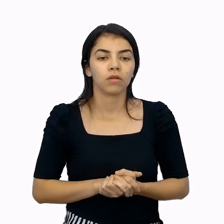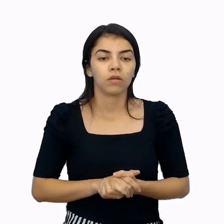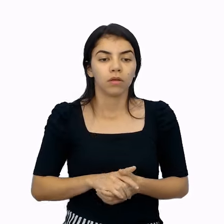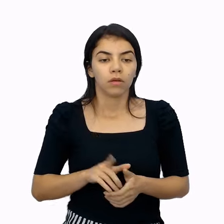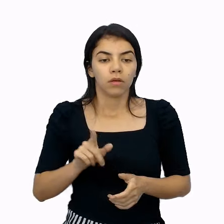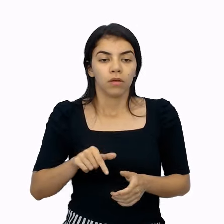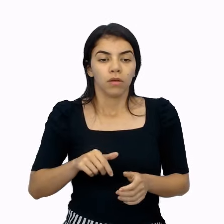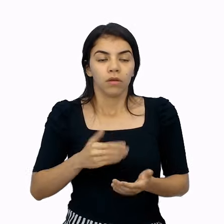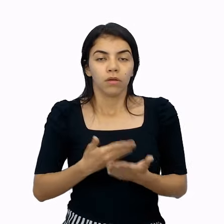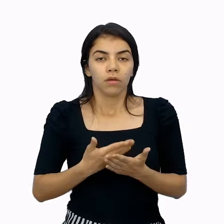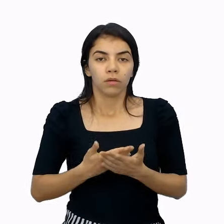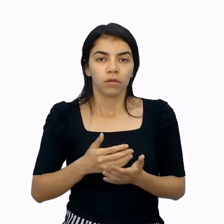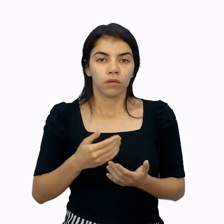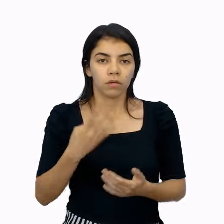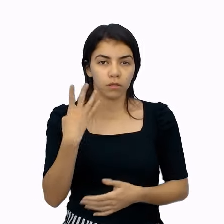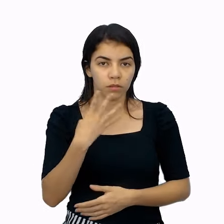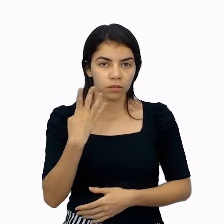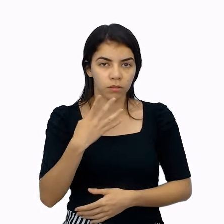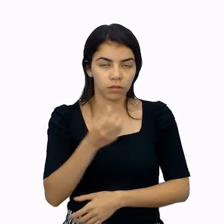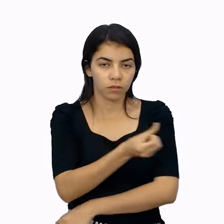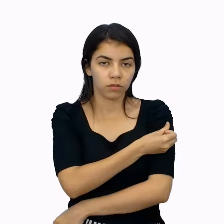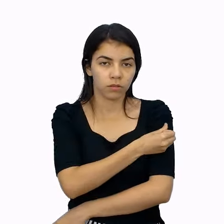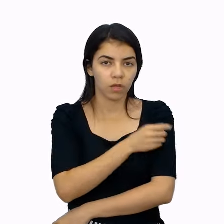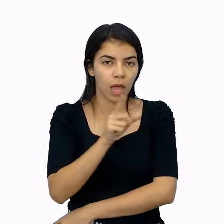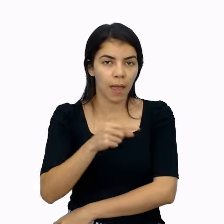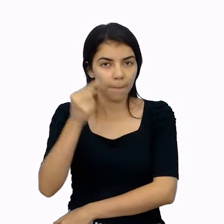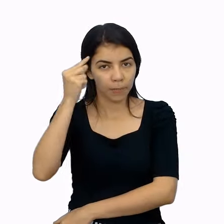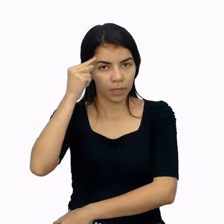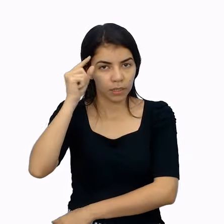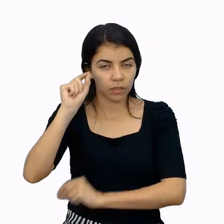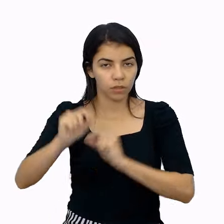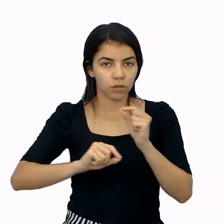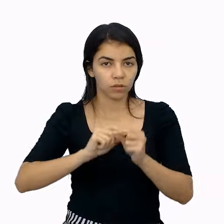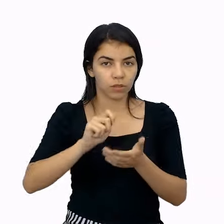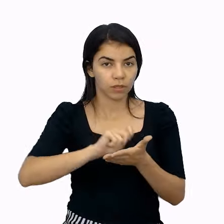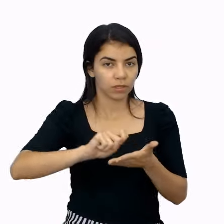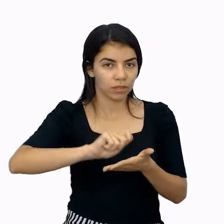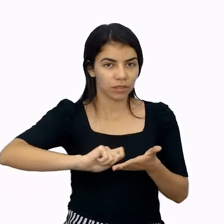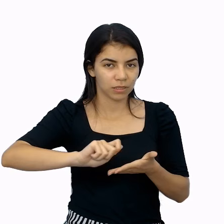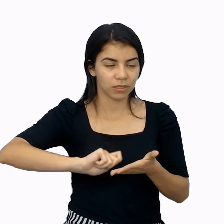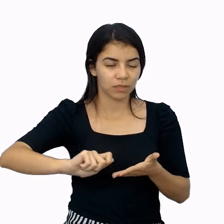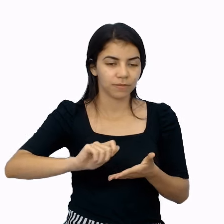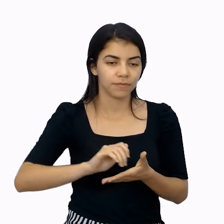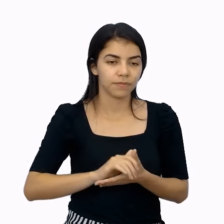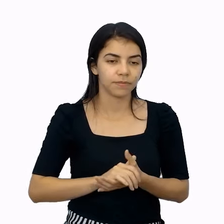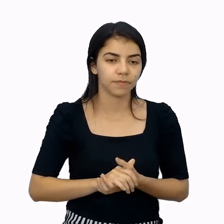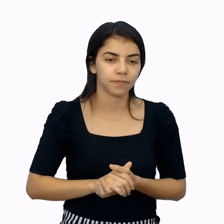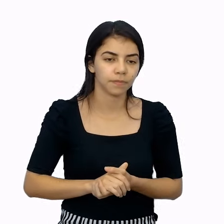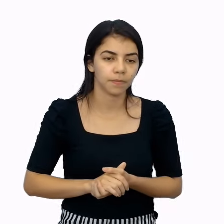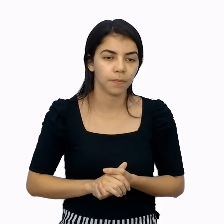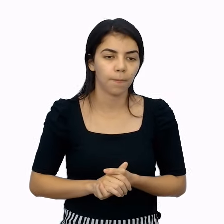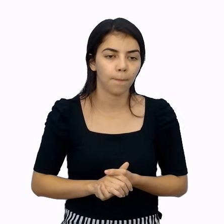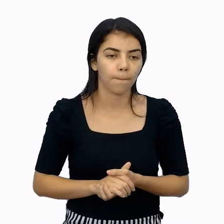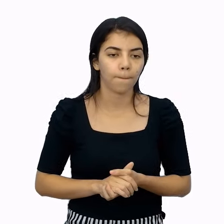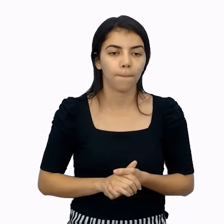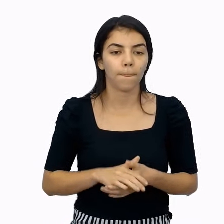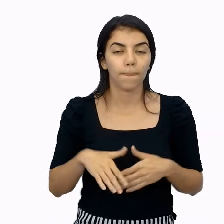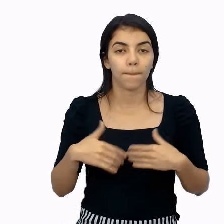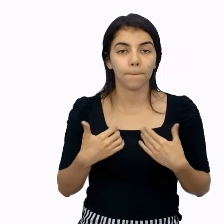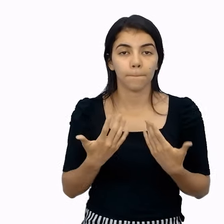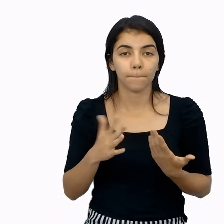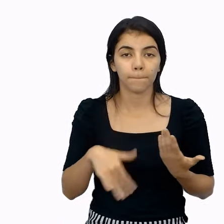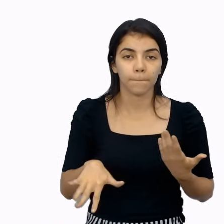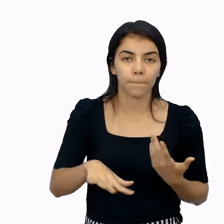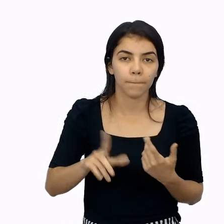análise da aula 4, também do sexto ano, pensando na escrita. Então, nesse caso, vai